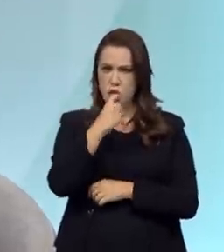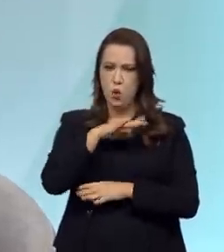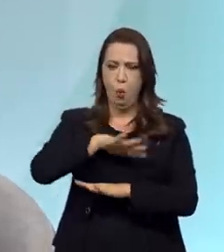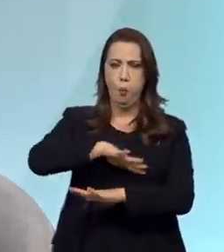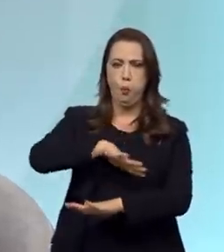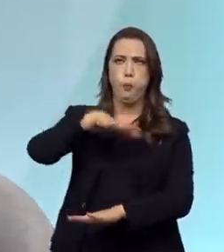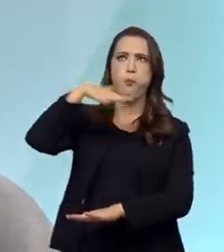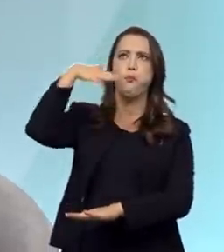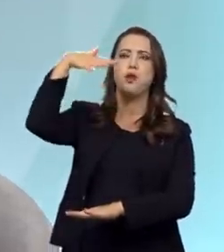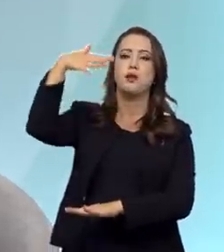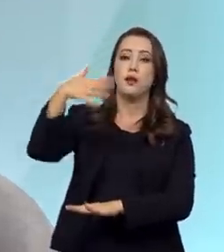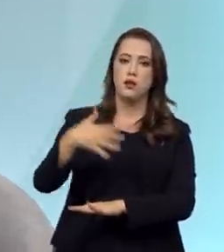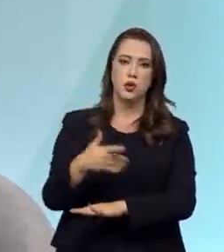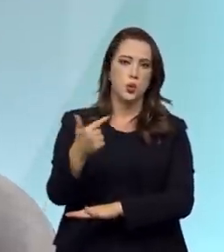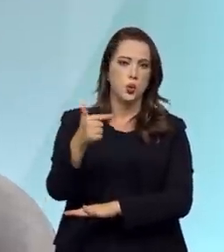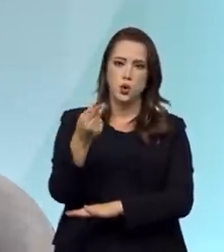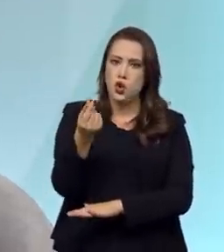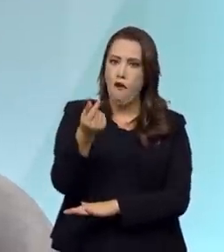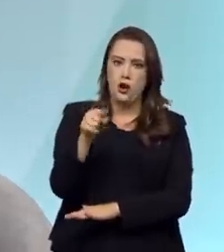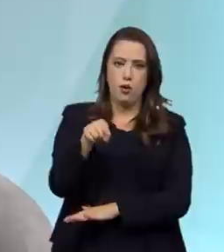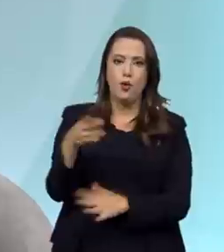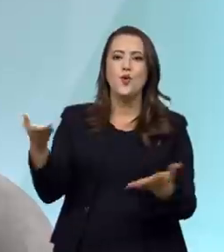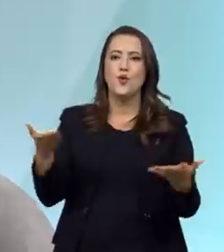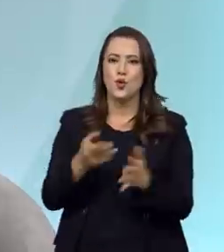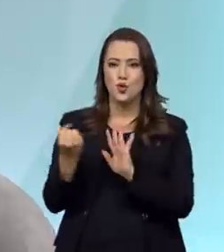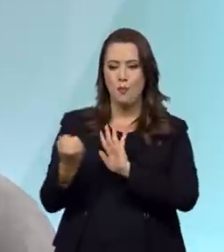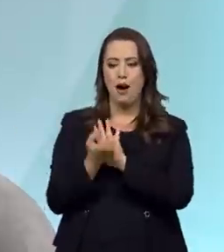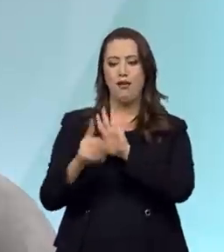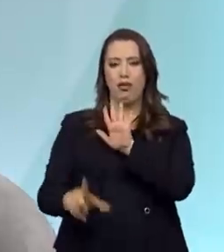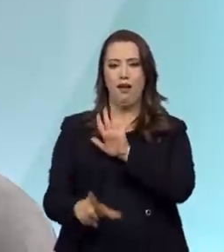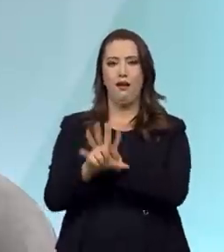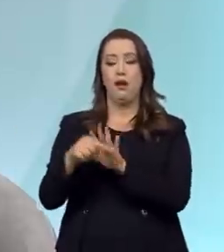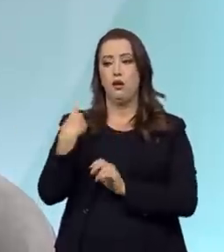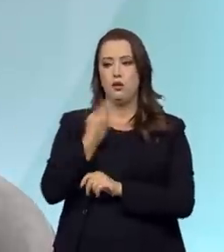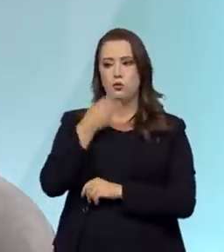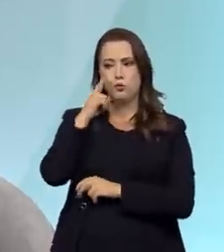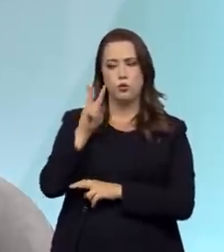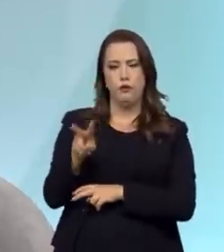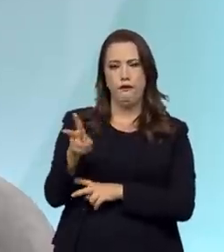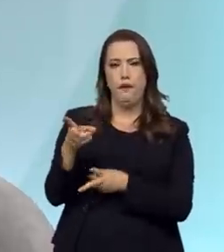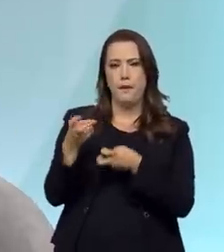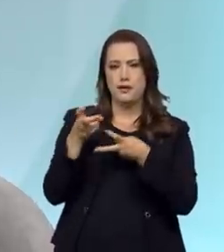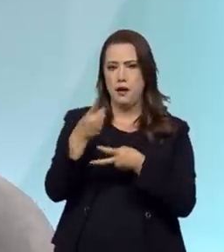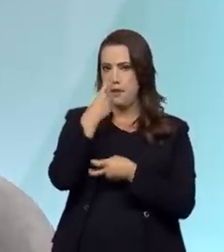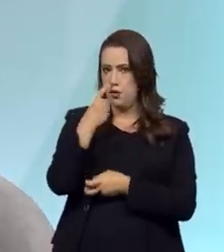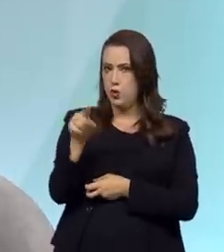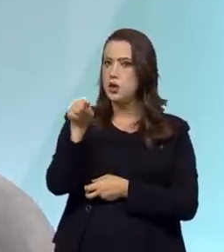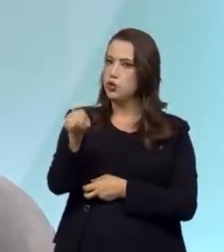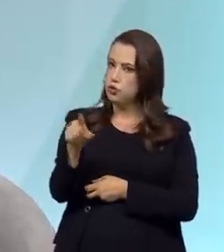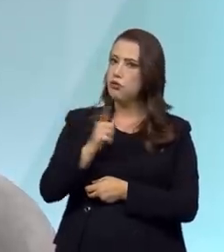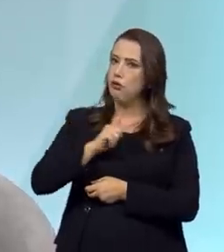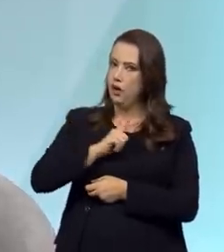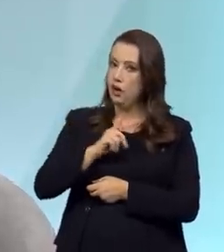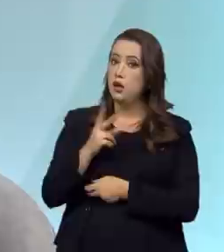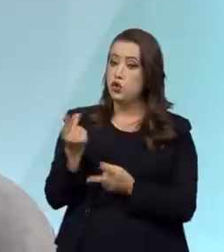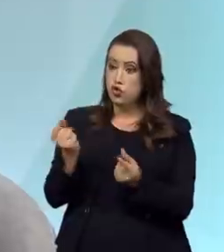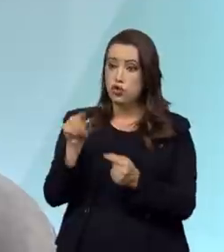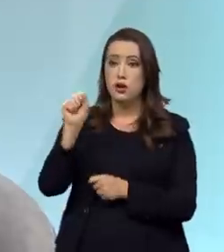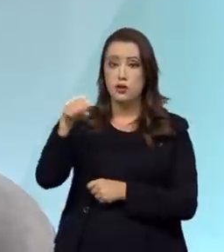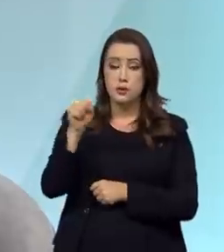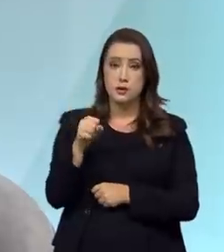resíduo que não tinha valor agora com Marco legal de resíduos sólidos a gente começa a ver valor naquilo que era considerado o lixo desprezível